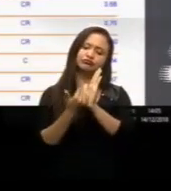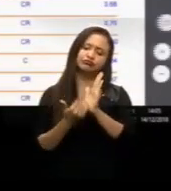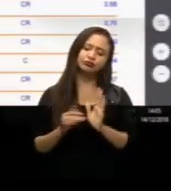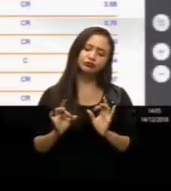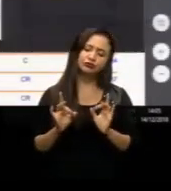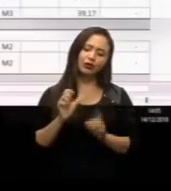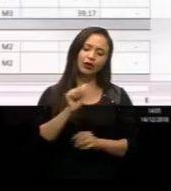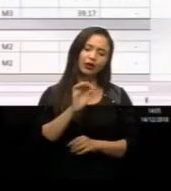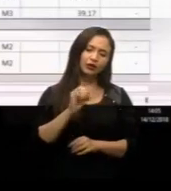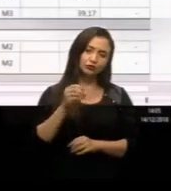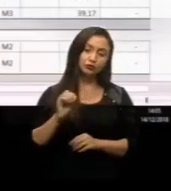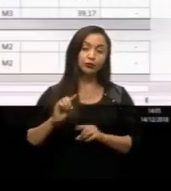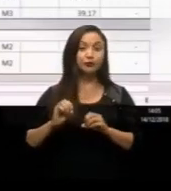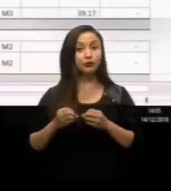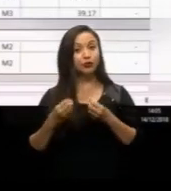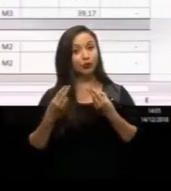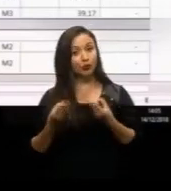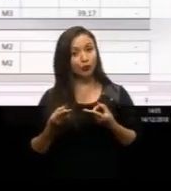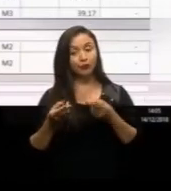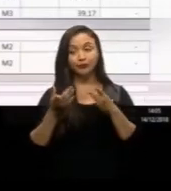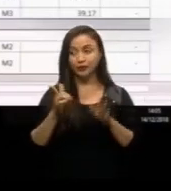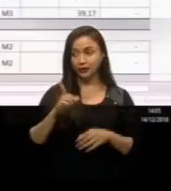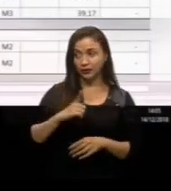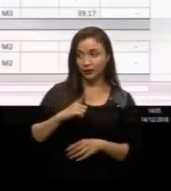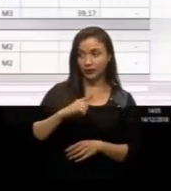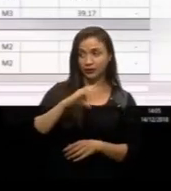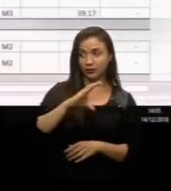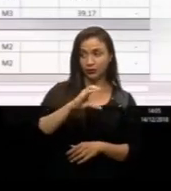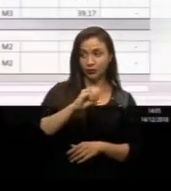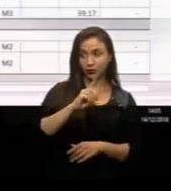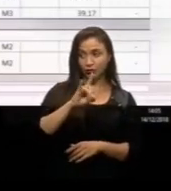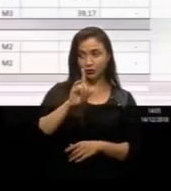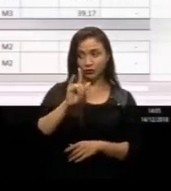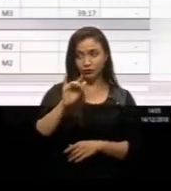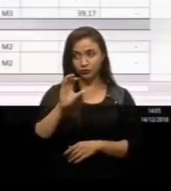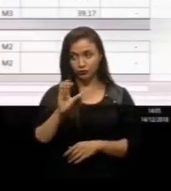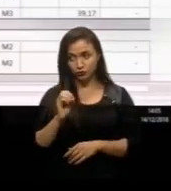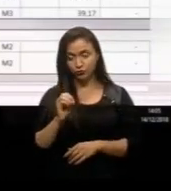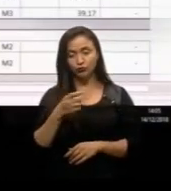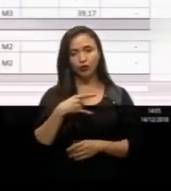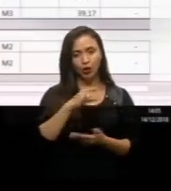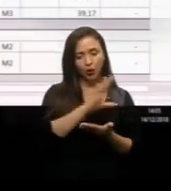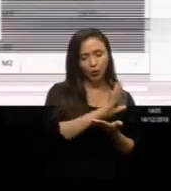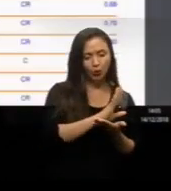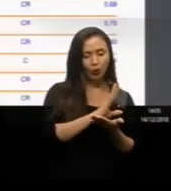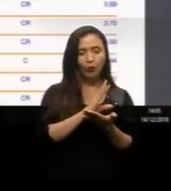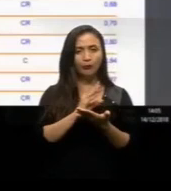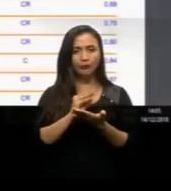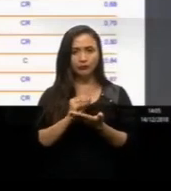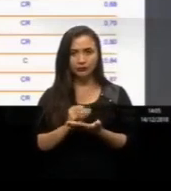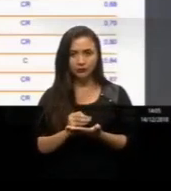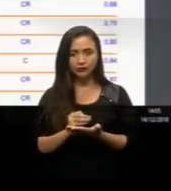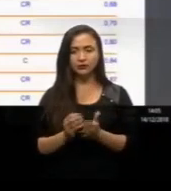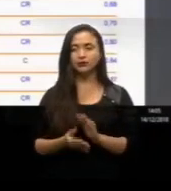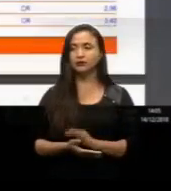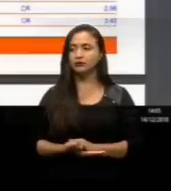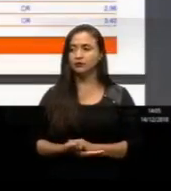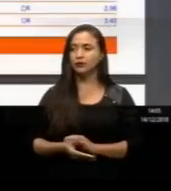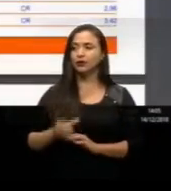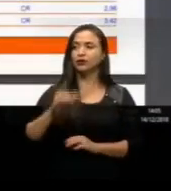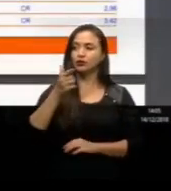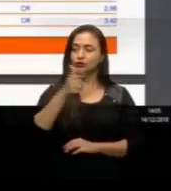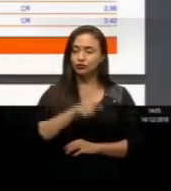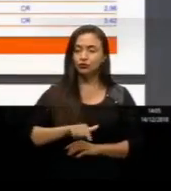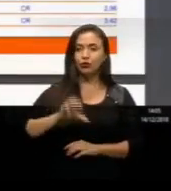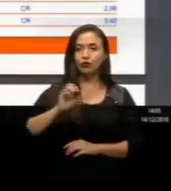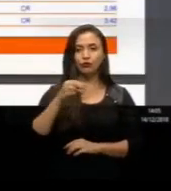procurar. Ou eu já tenho esse código aqui, copio esse código, Ctrl F